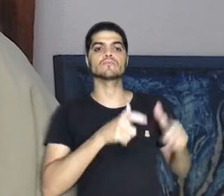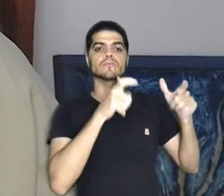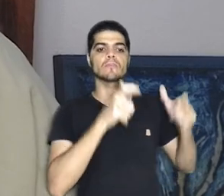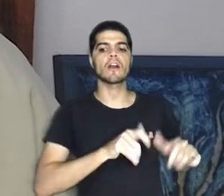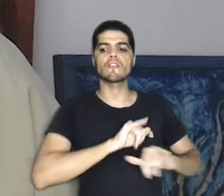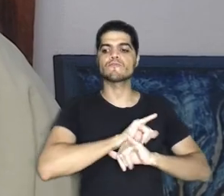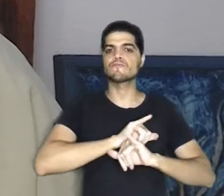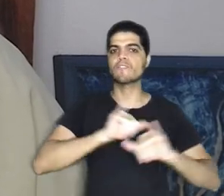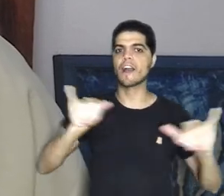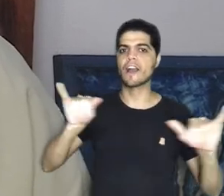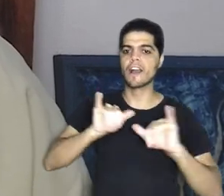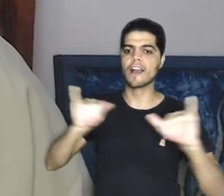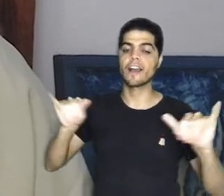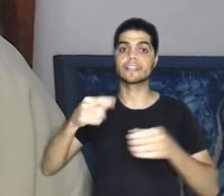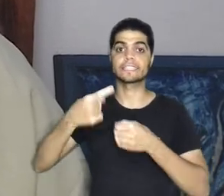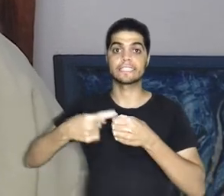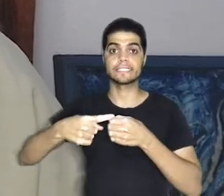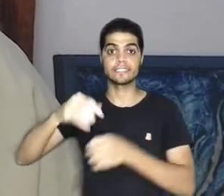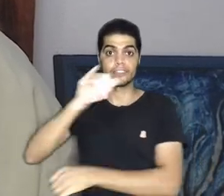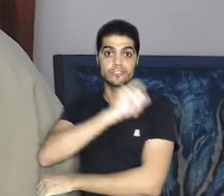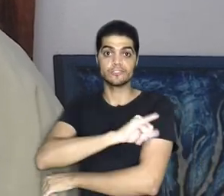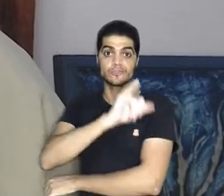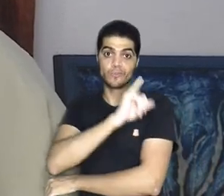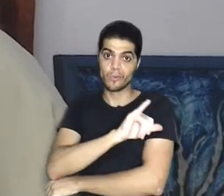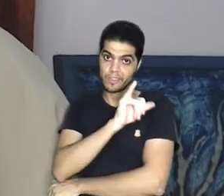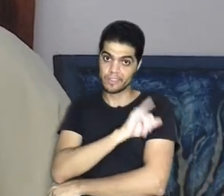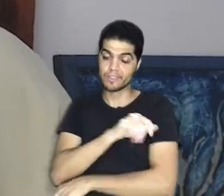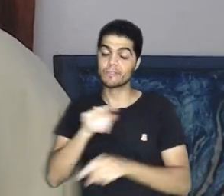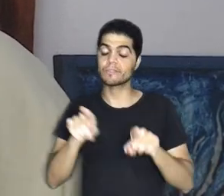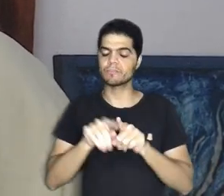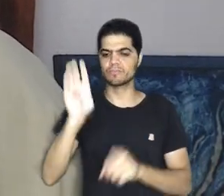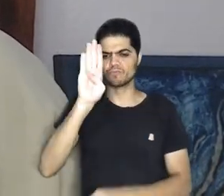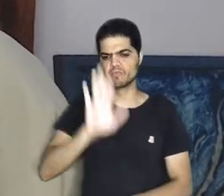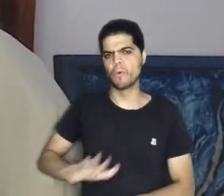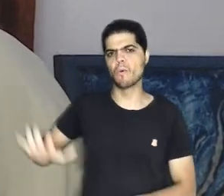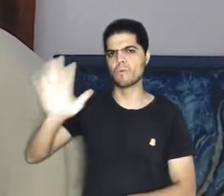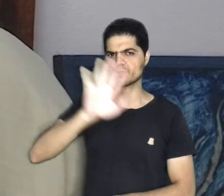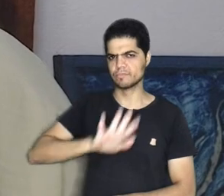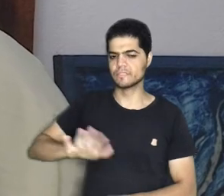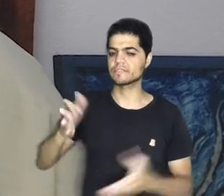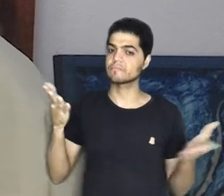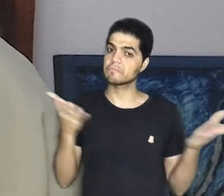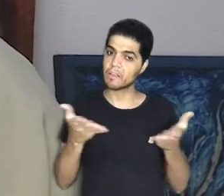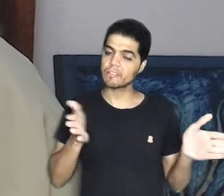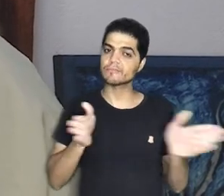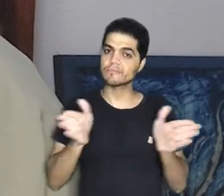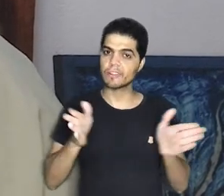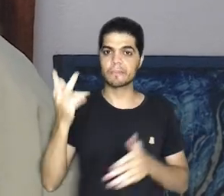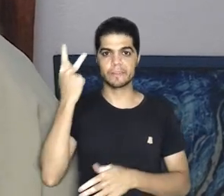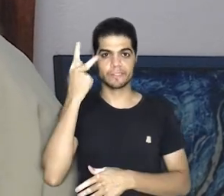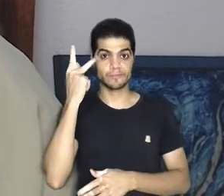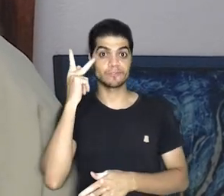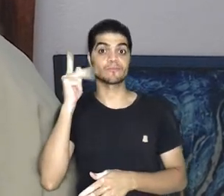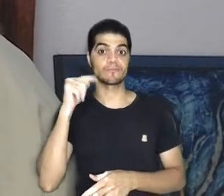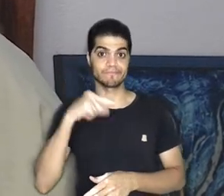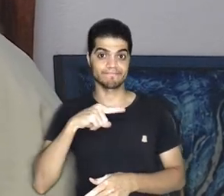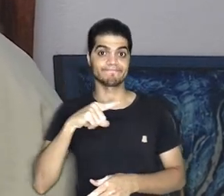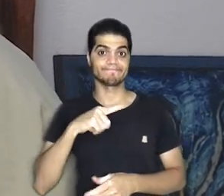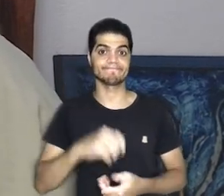que circulou no Rio de Janeiro e no Brasil nesse momento